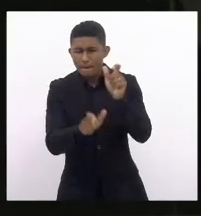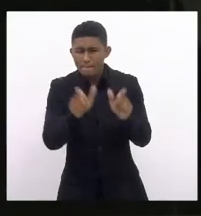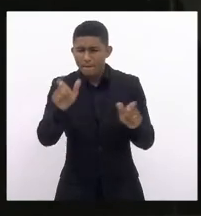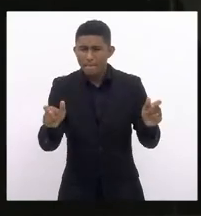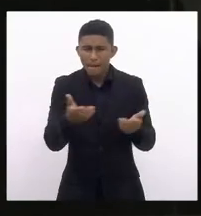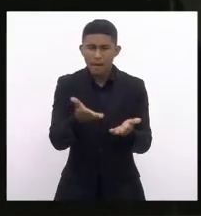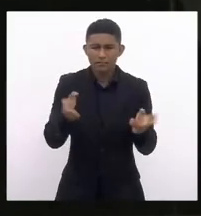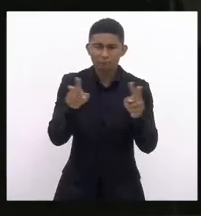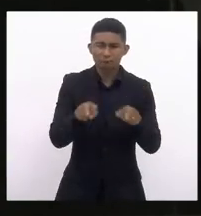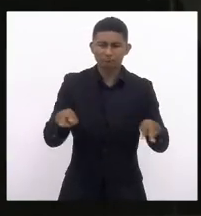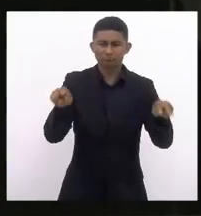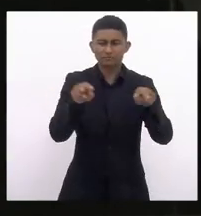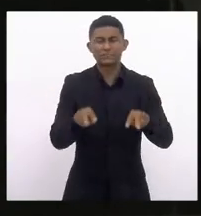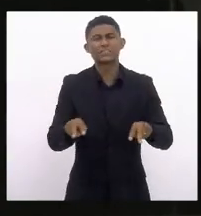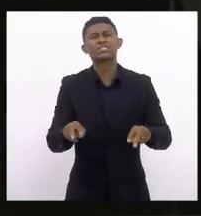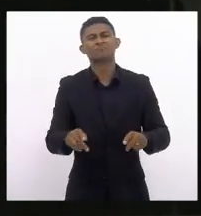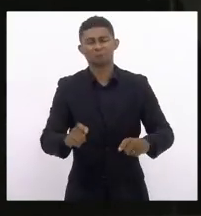como